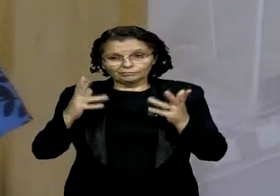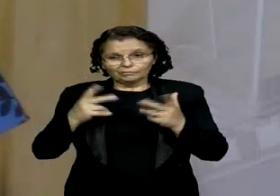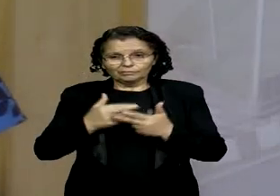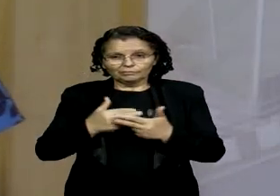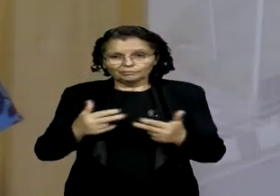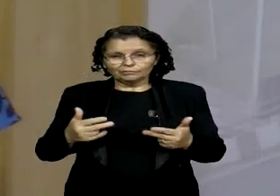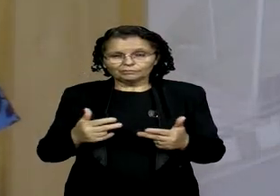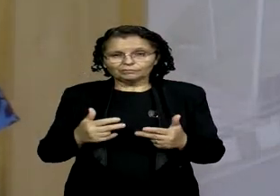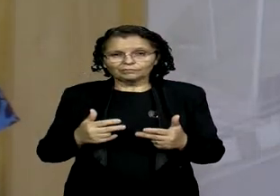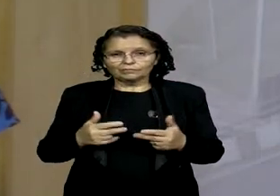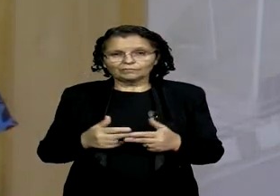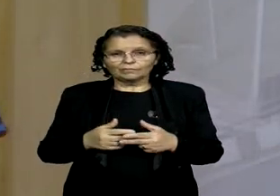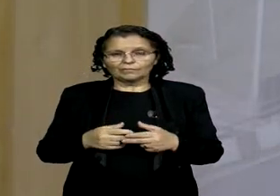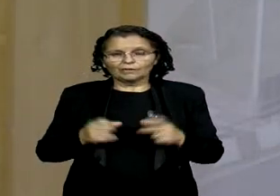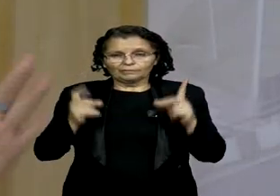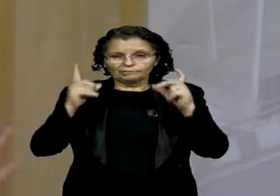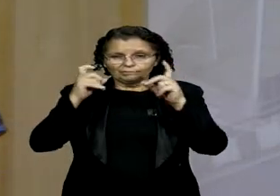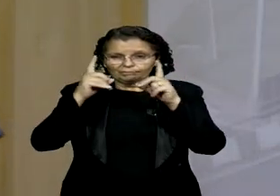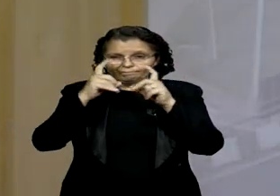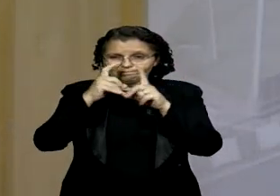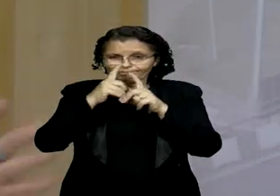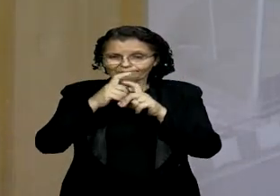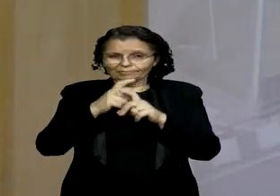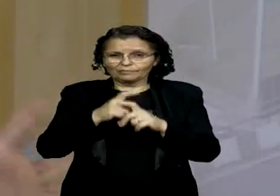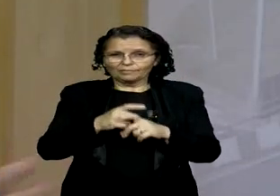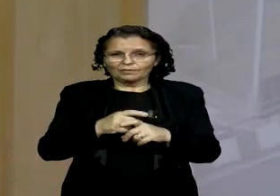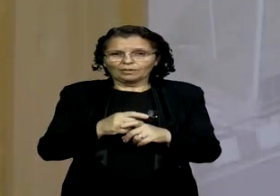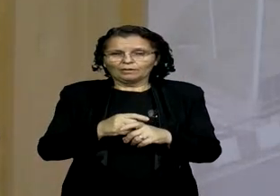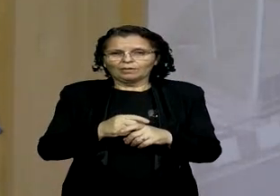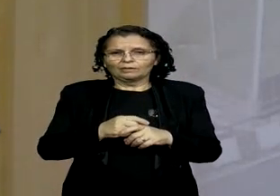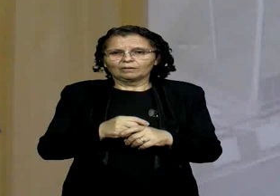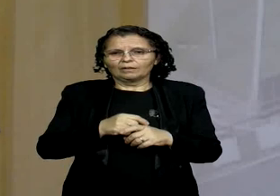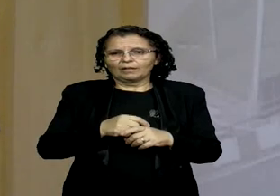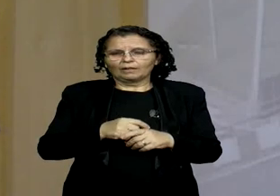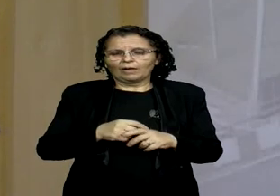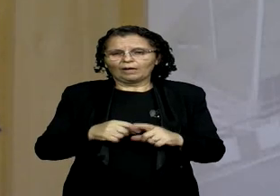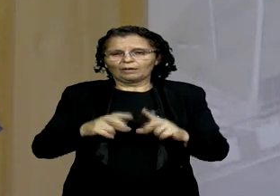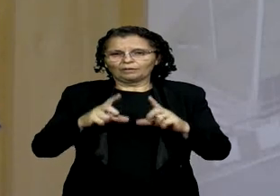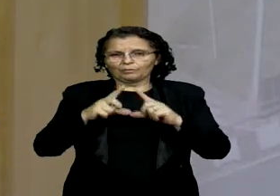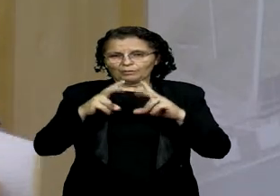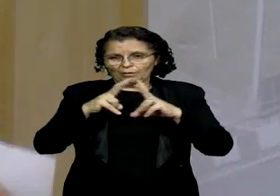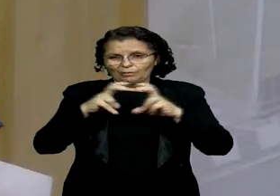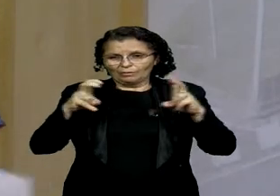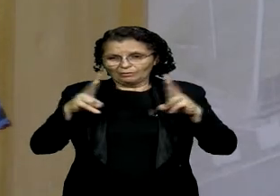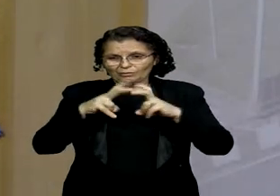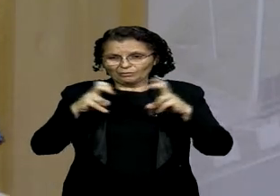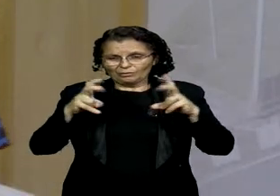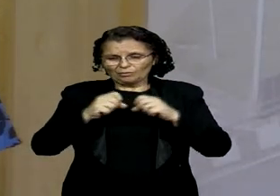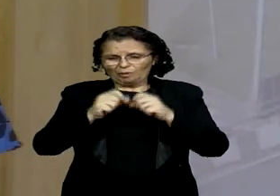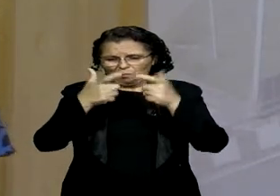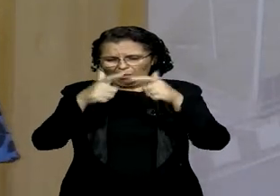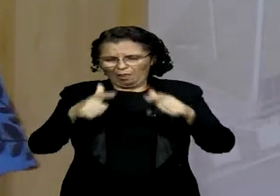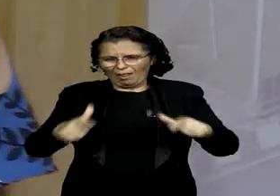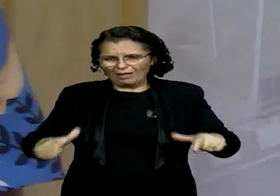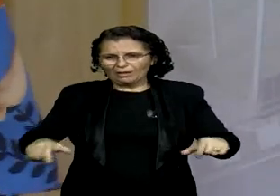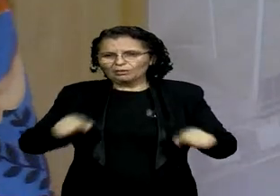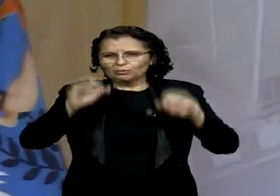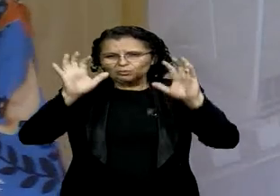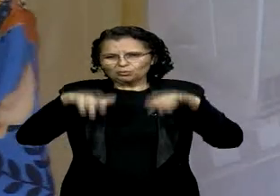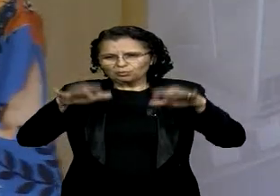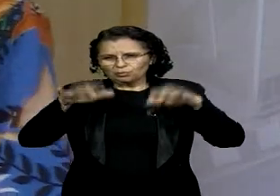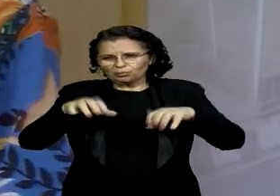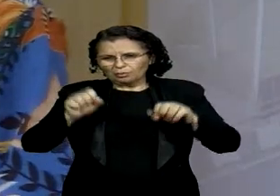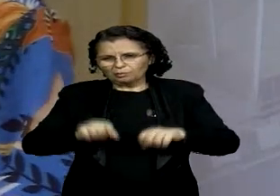Vem acontecendo um desastre sem enorme proporção no Rio Grande do Sul, e que é proveniente, sim, de uma